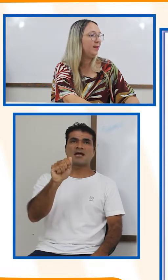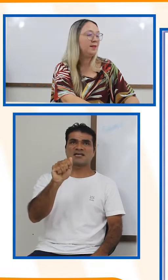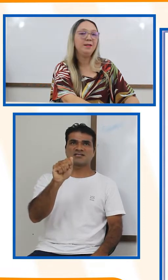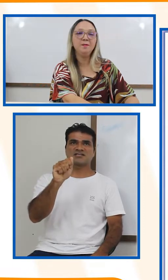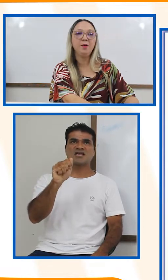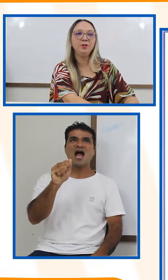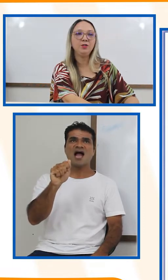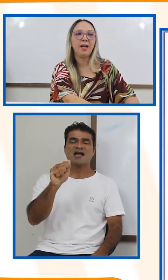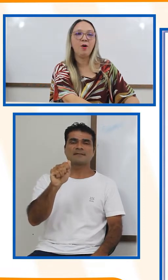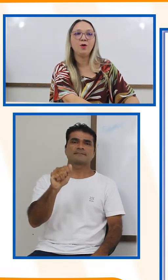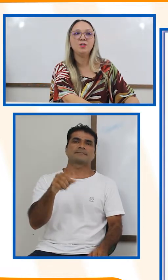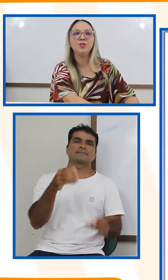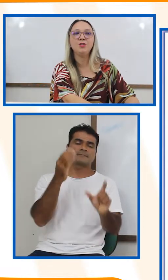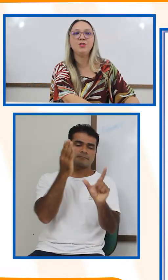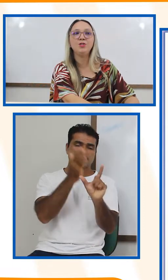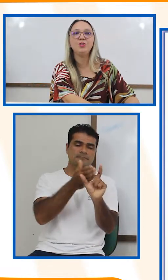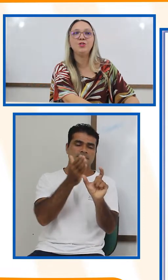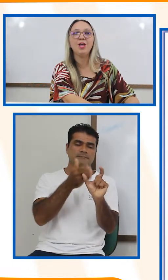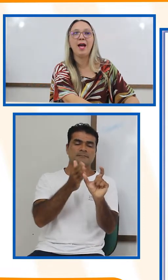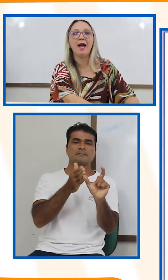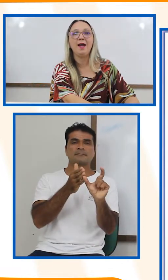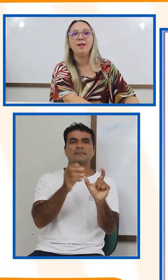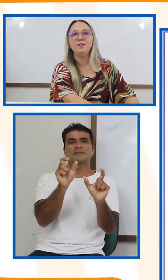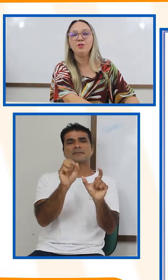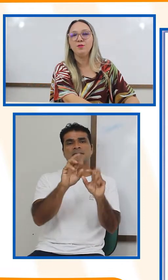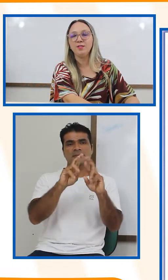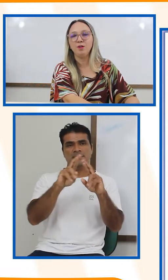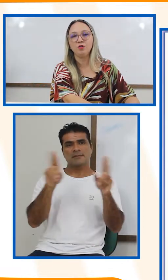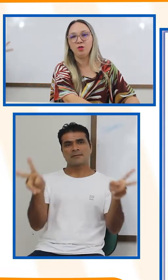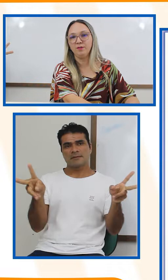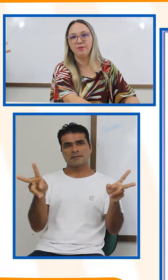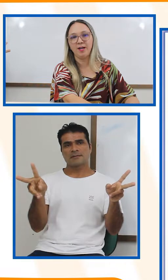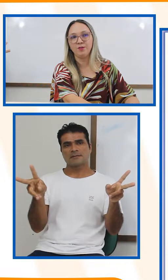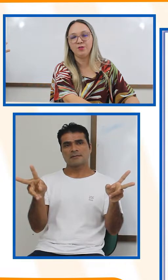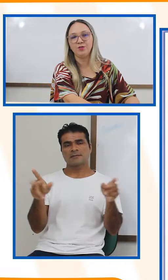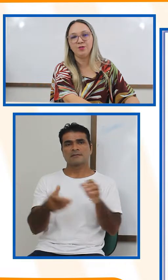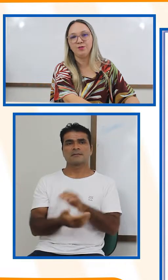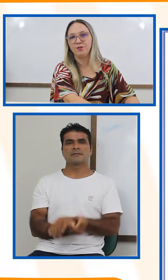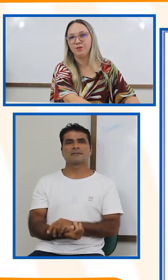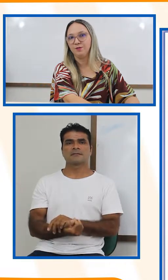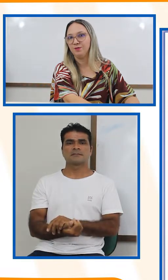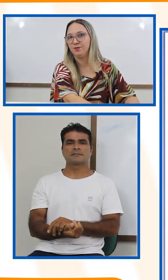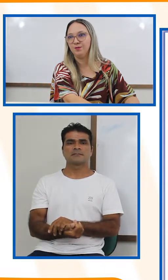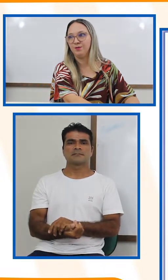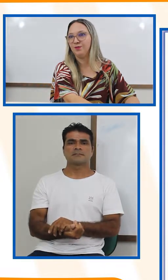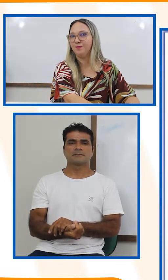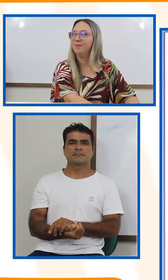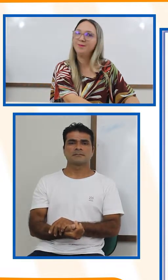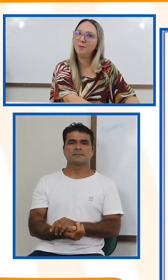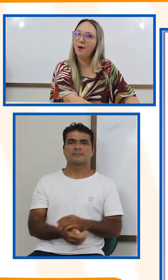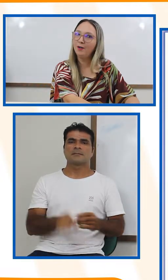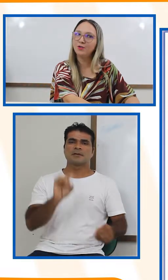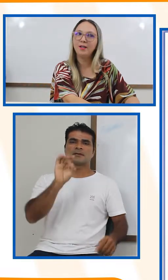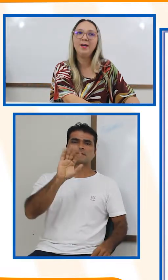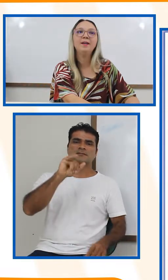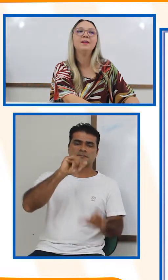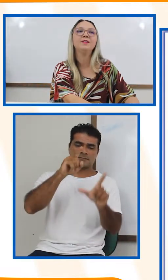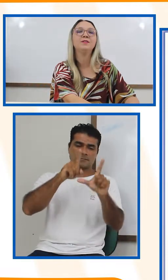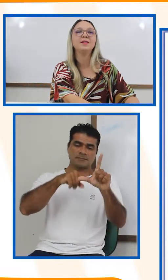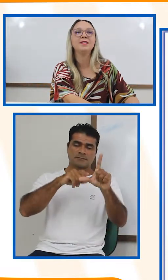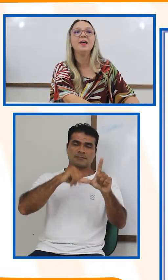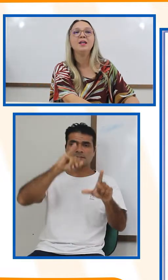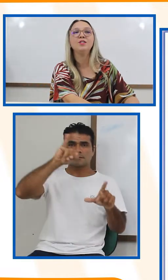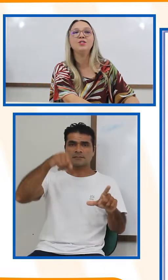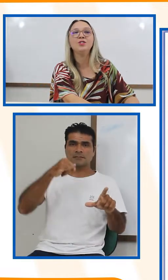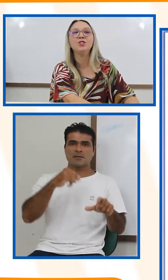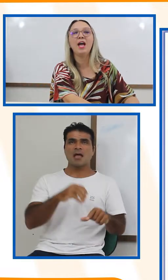Falar e mostrar, ó. Já. Se eu tiver só o J, vai ficar z, z, z, z. Não pode, né? Então